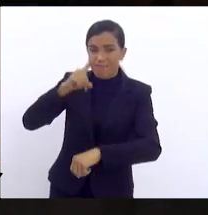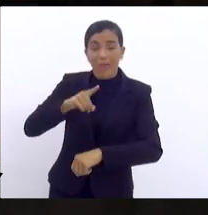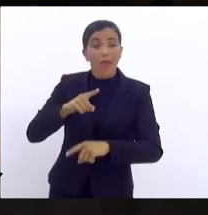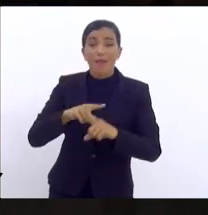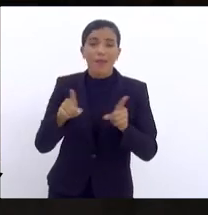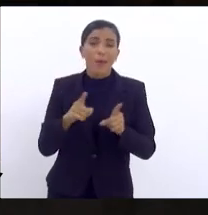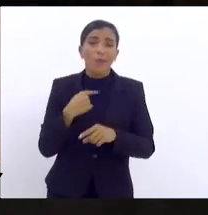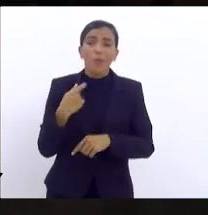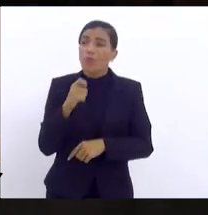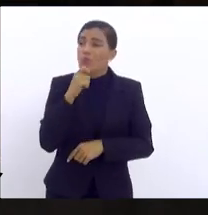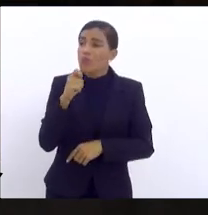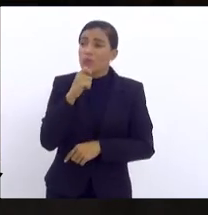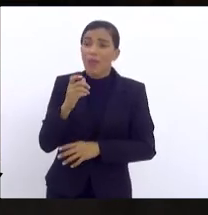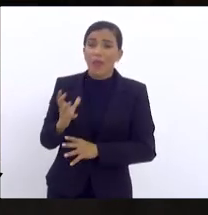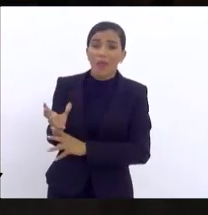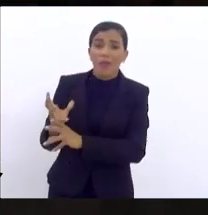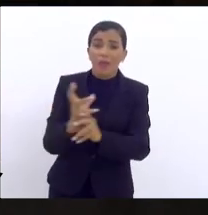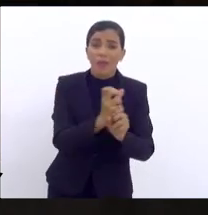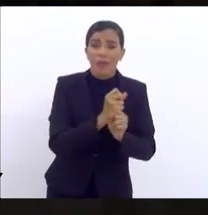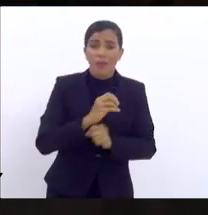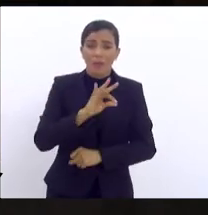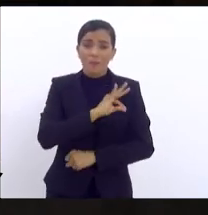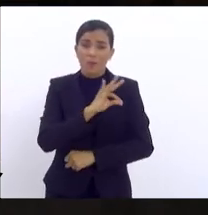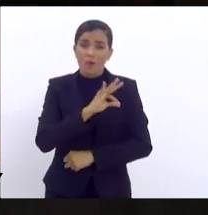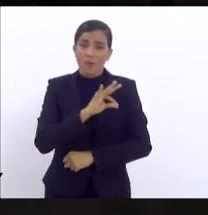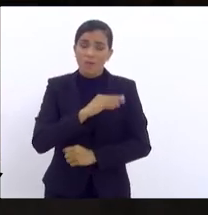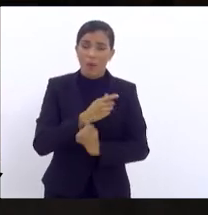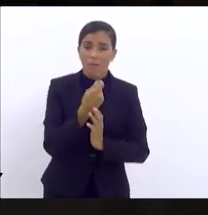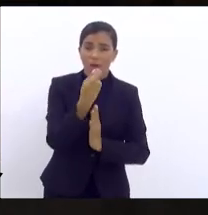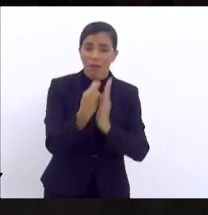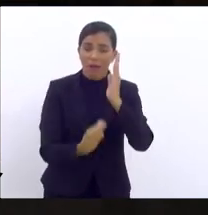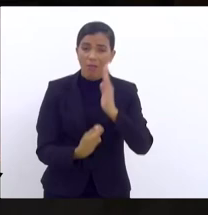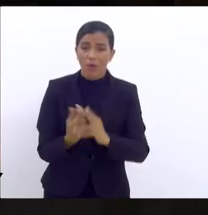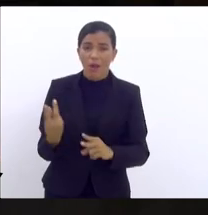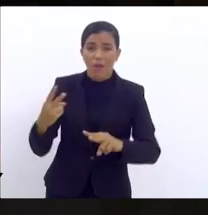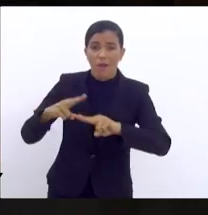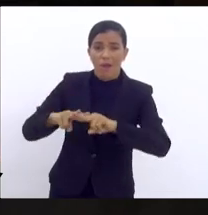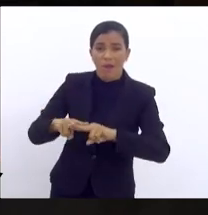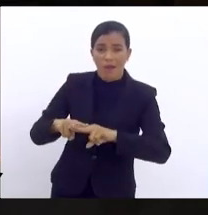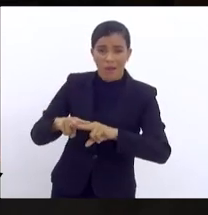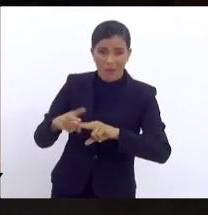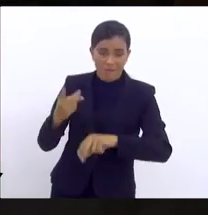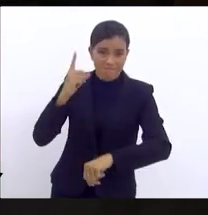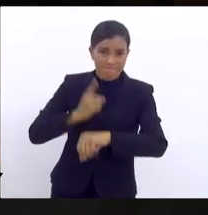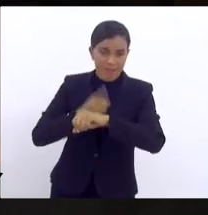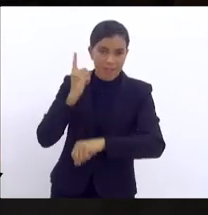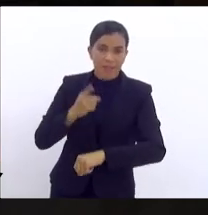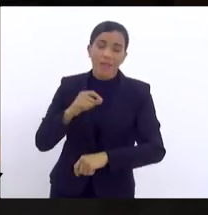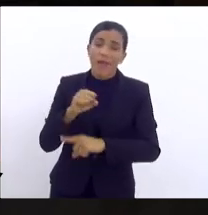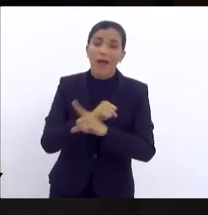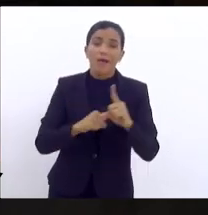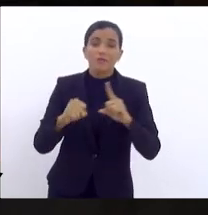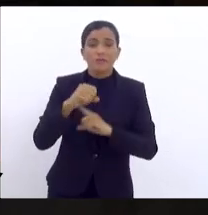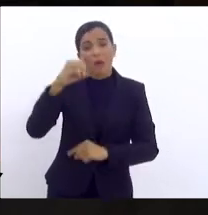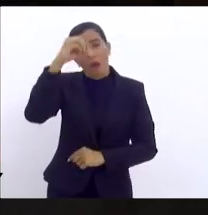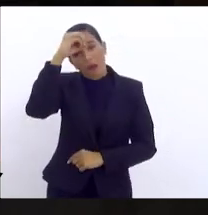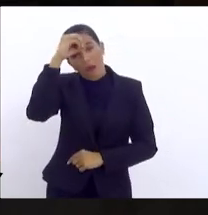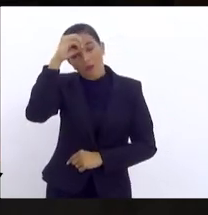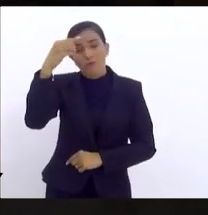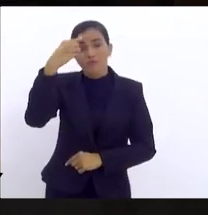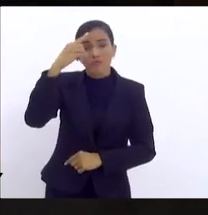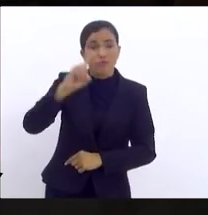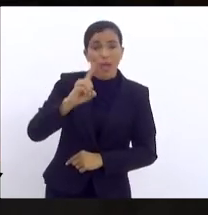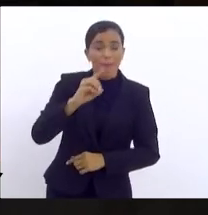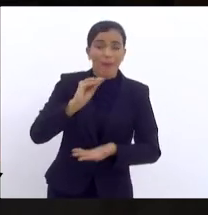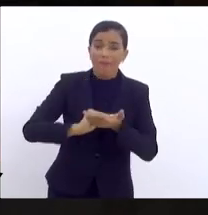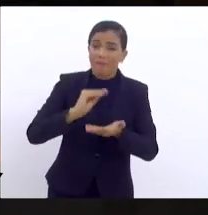não tem número de policiais adequados para fazer o flagrante e a viatura ficar presa na delegacia e com isso a sociedade não sabe que a falta